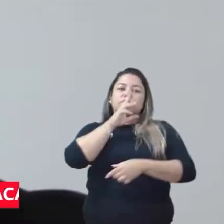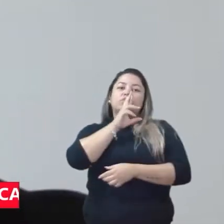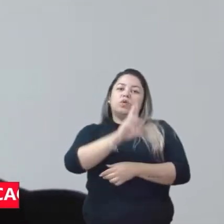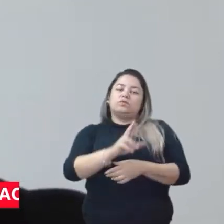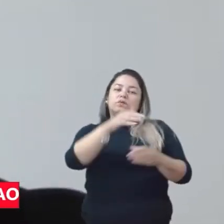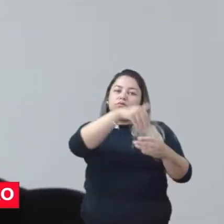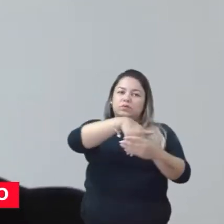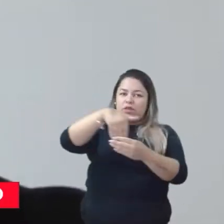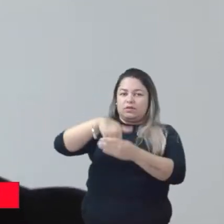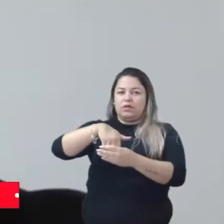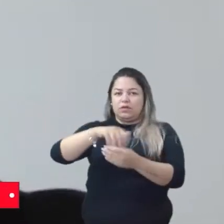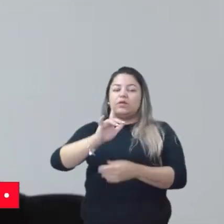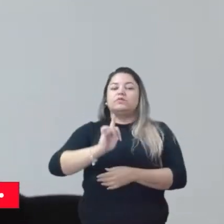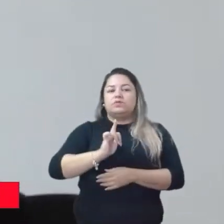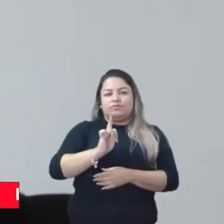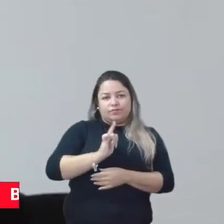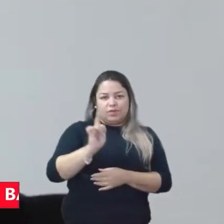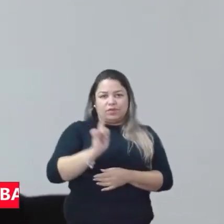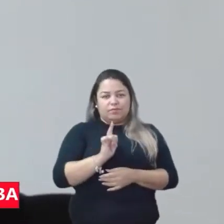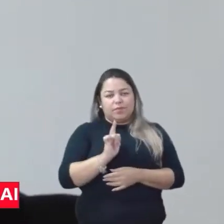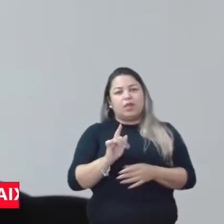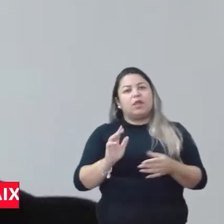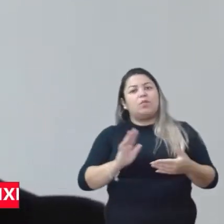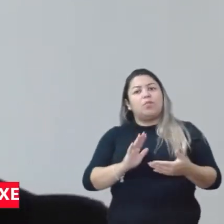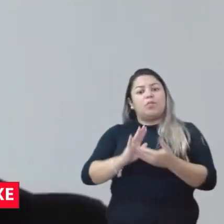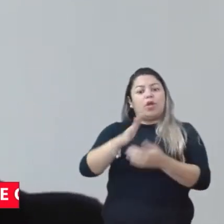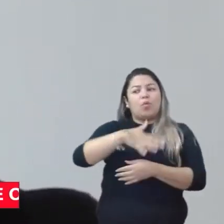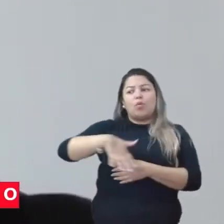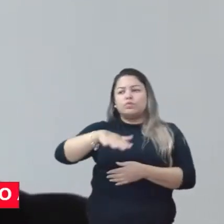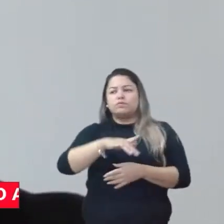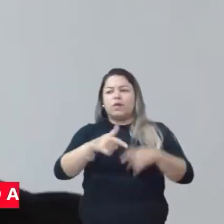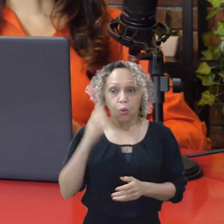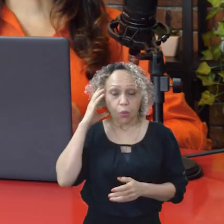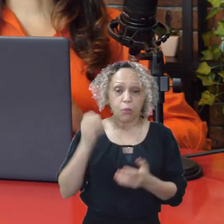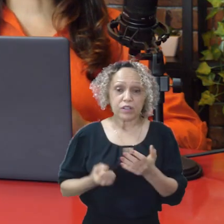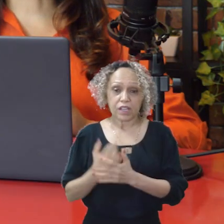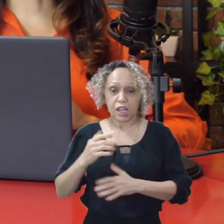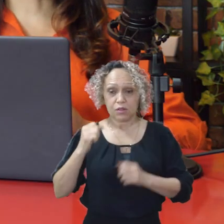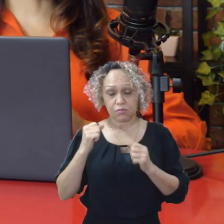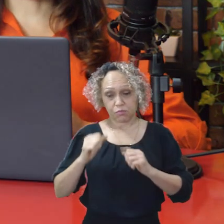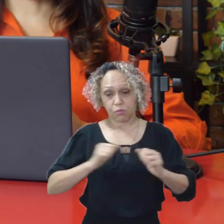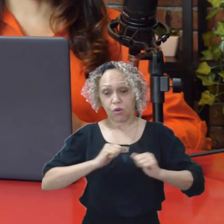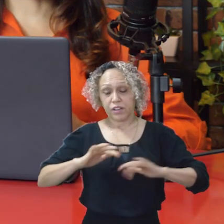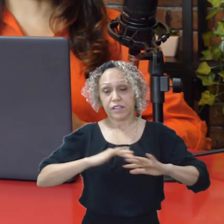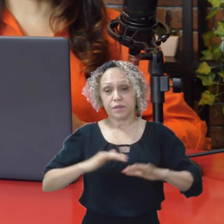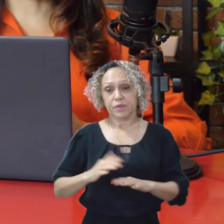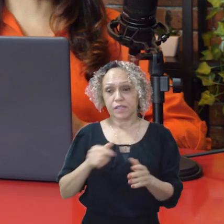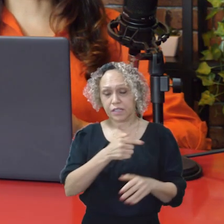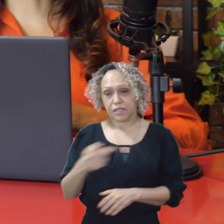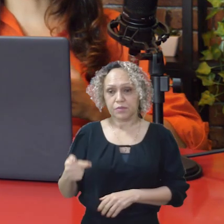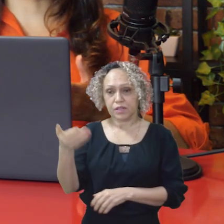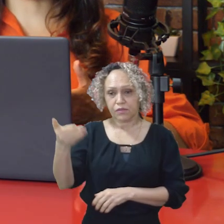da eleição deu essa expressividade, então é sinal que uma Câmara unânime trabalha assim pelo povo. O podcast Pode Tremer dessa